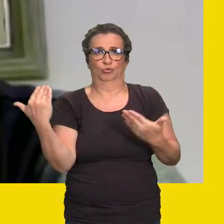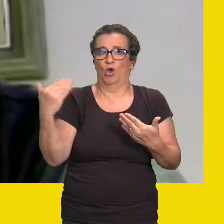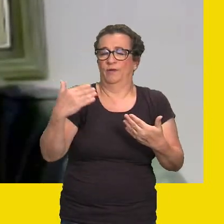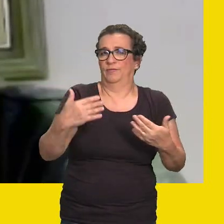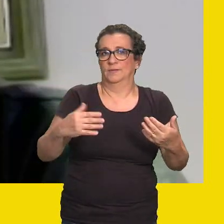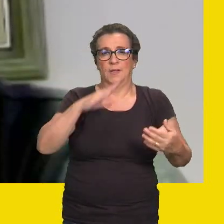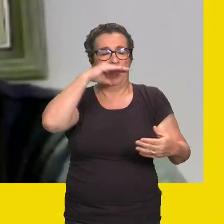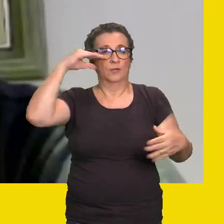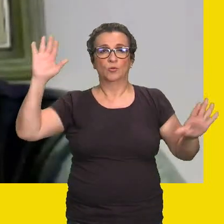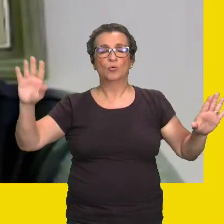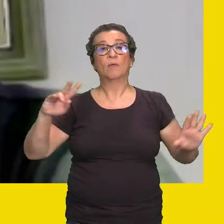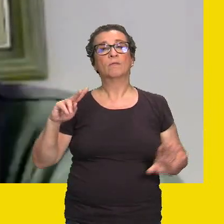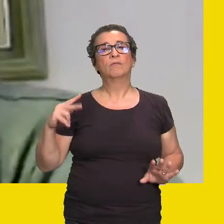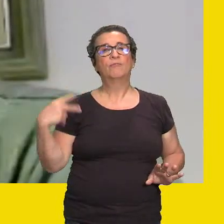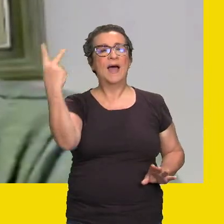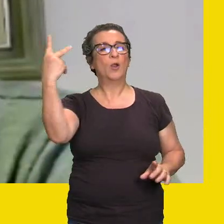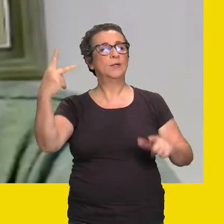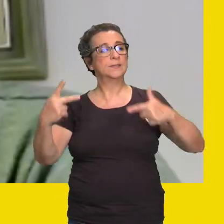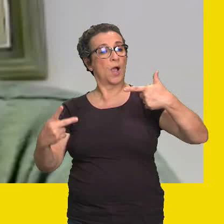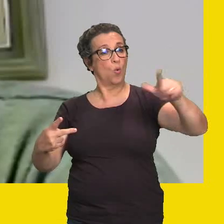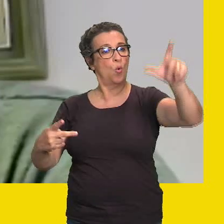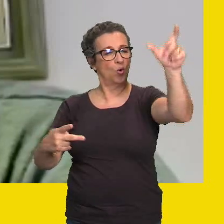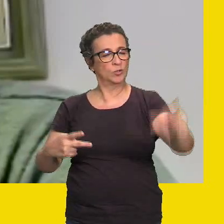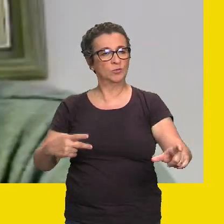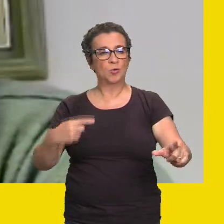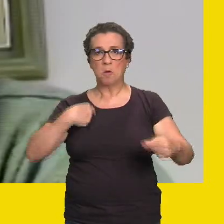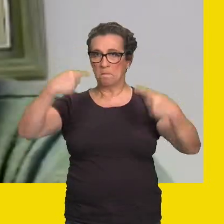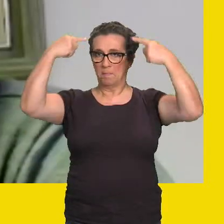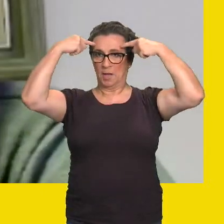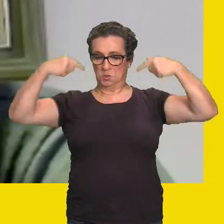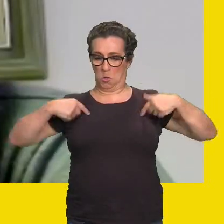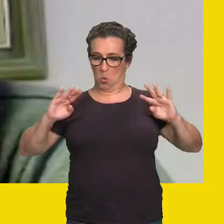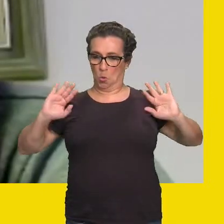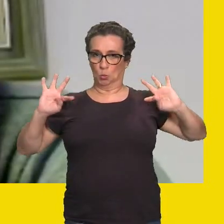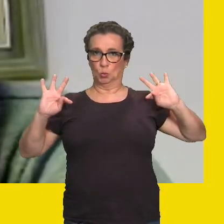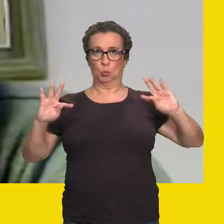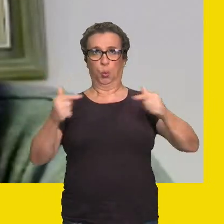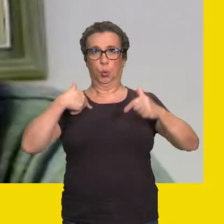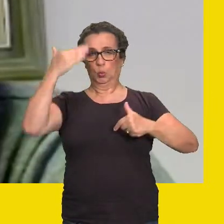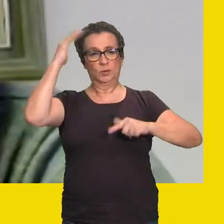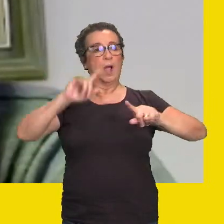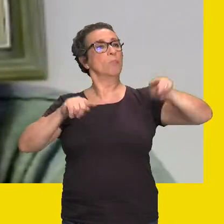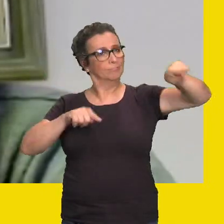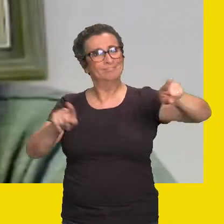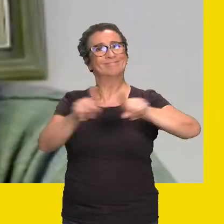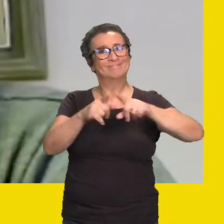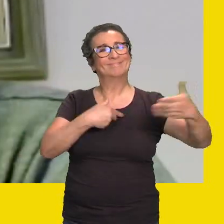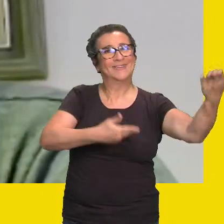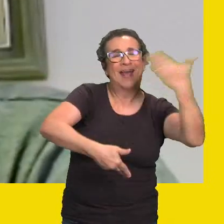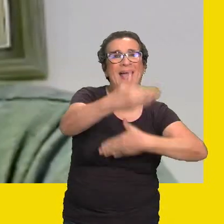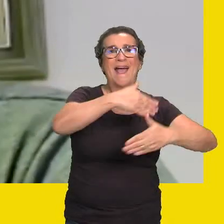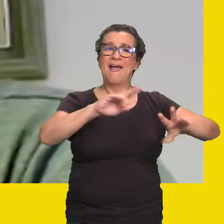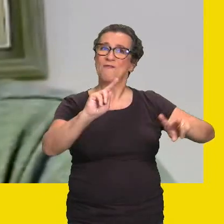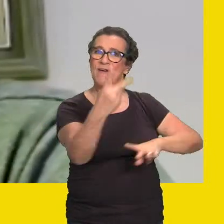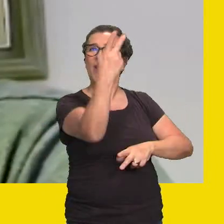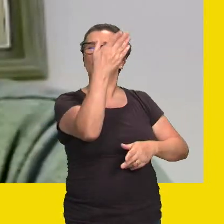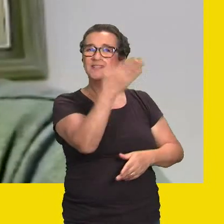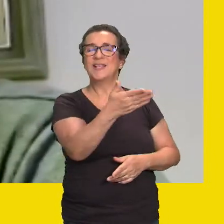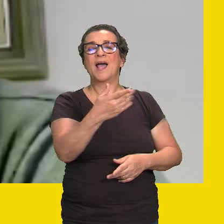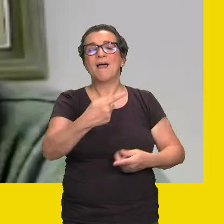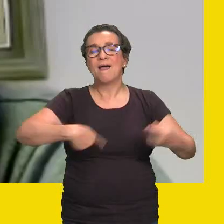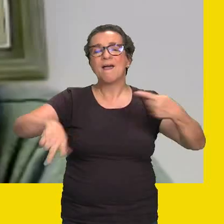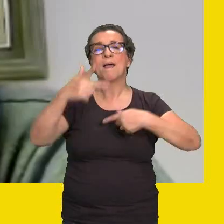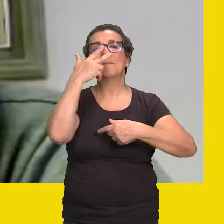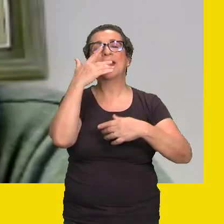adultos. Valorizar o outro, a sua prática e a sua vivência é o que pode fazer com que a gente tenha